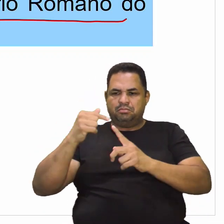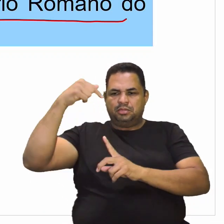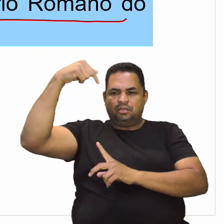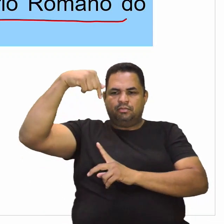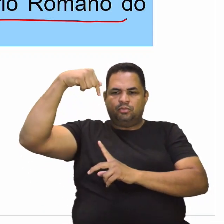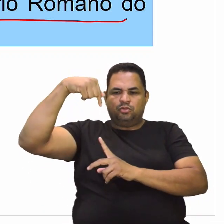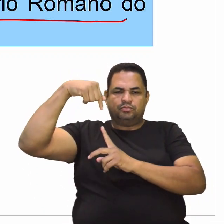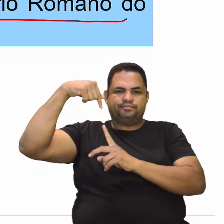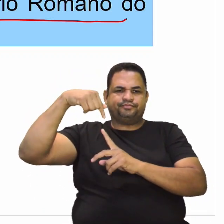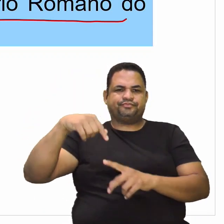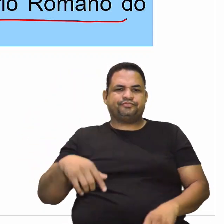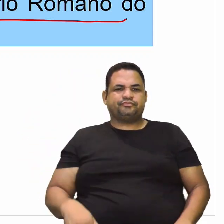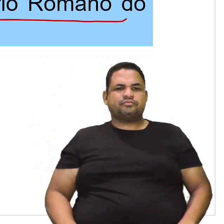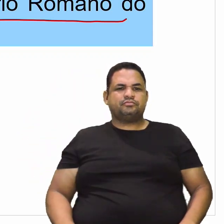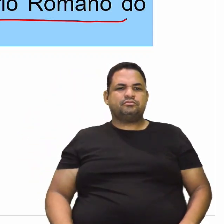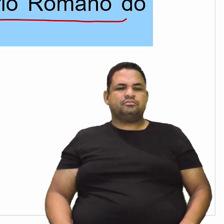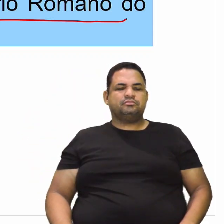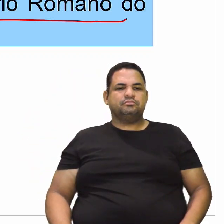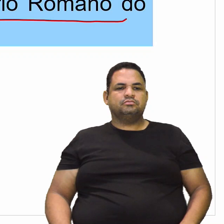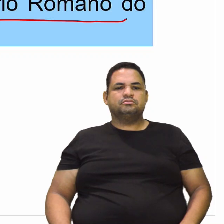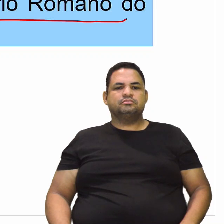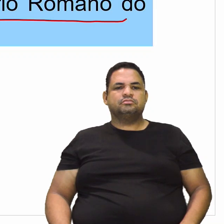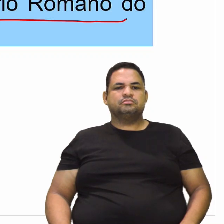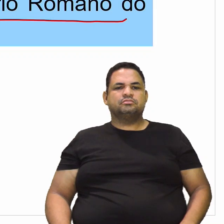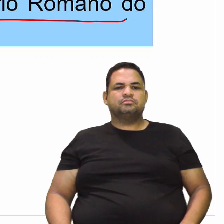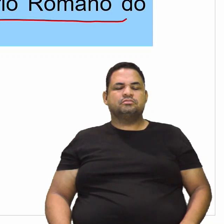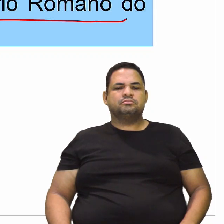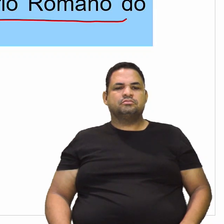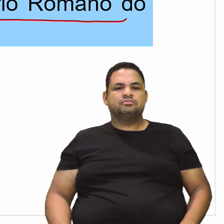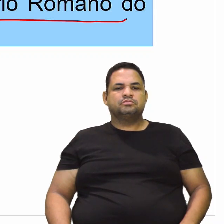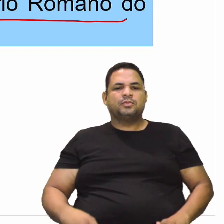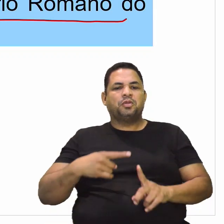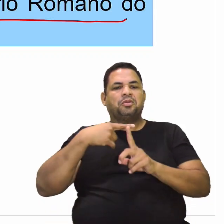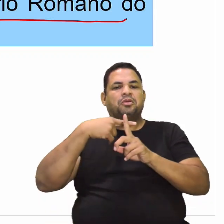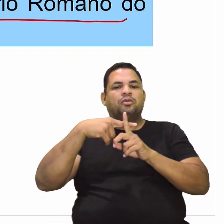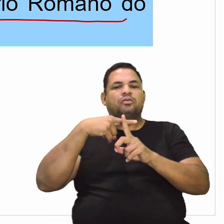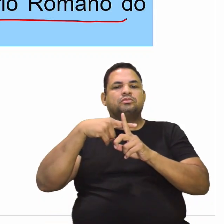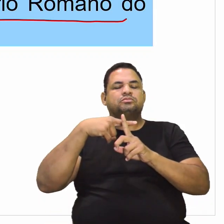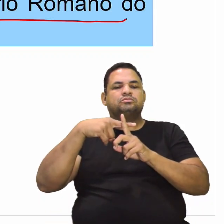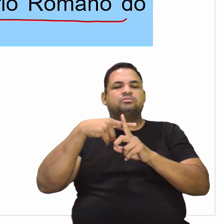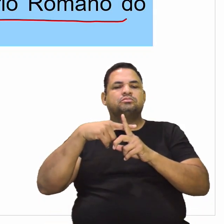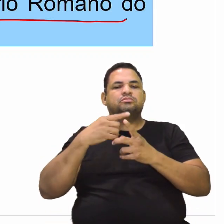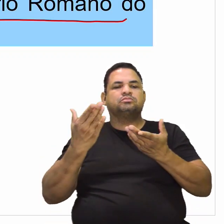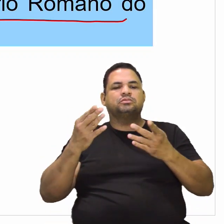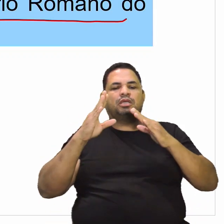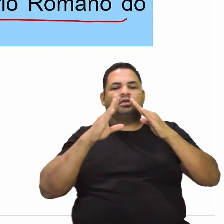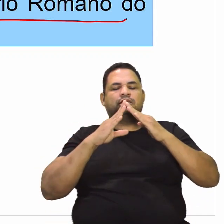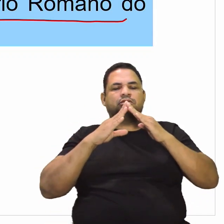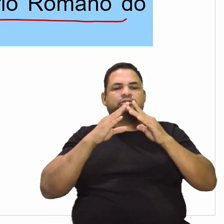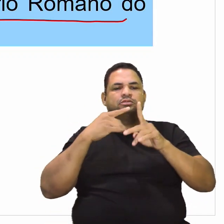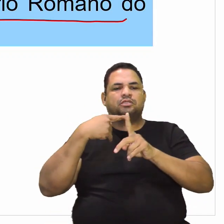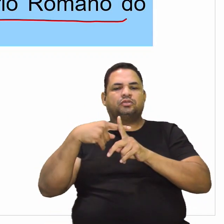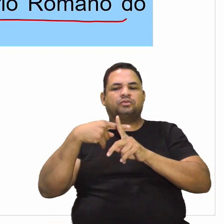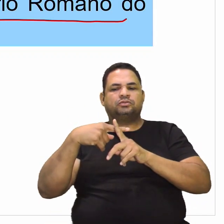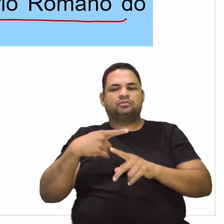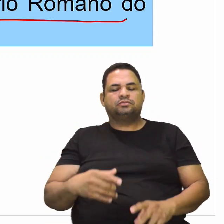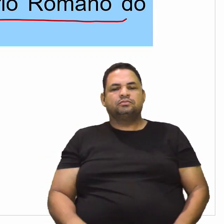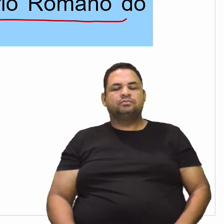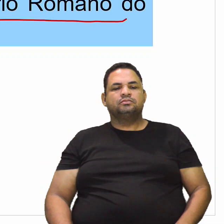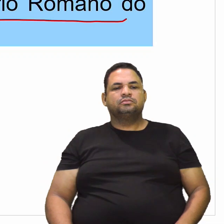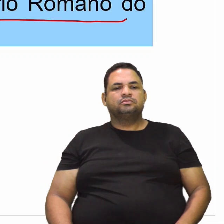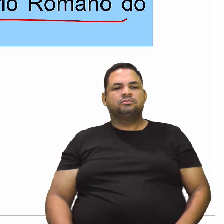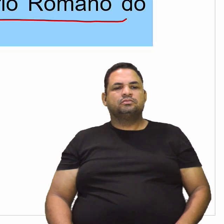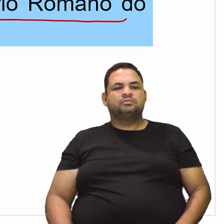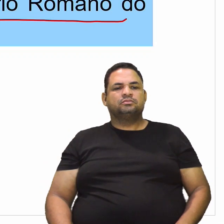dele, ele vai ostentar o quê? O brasão da igreja, que é a cruz. E ao mesmo tempo,